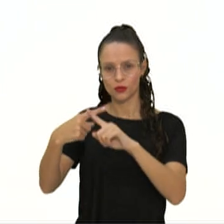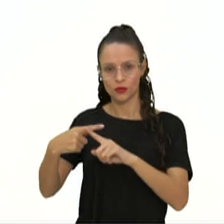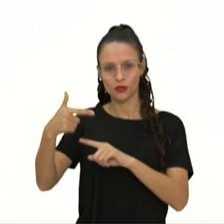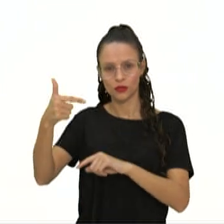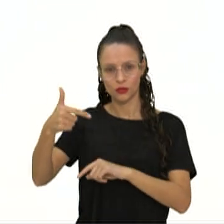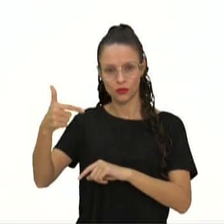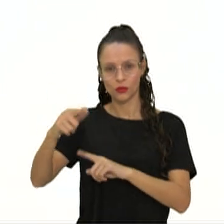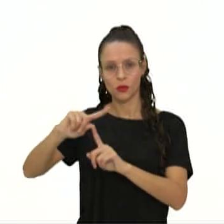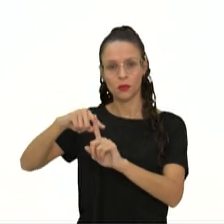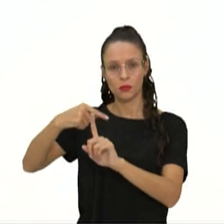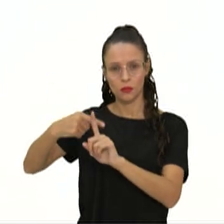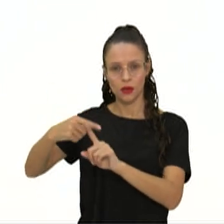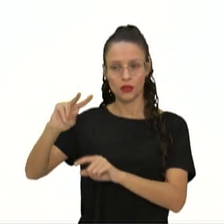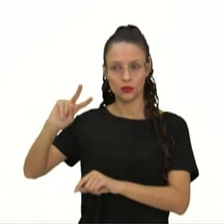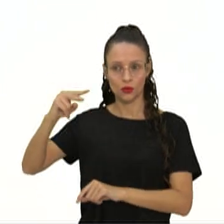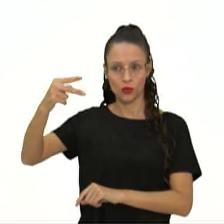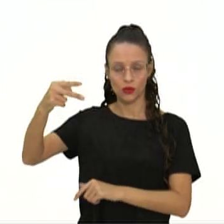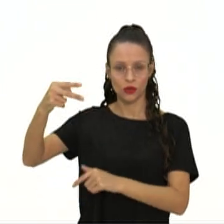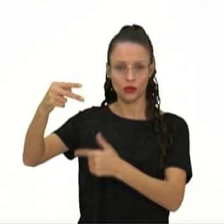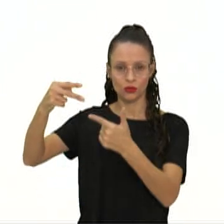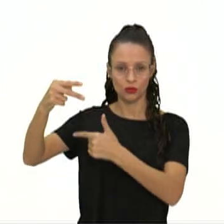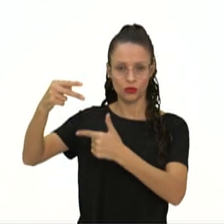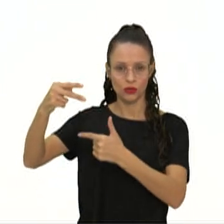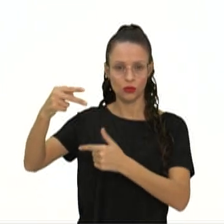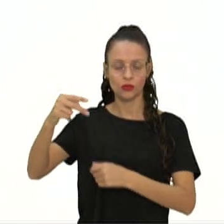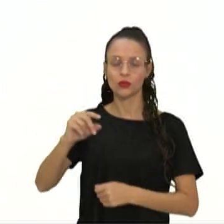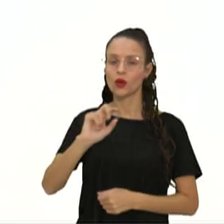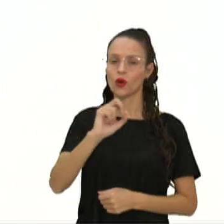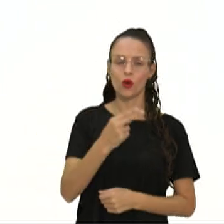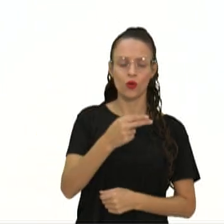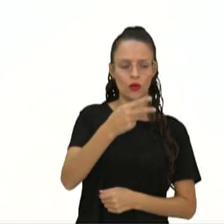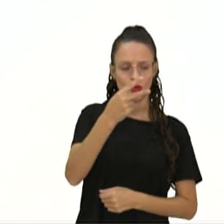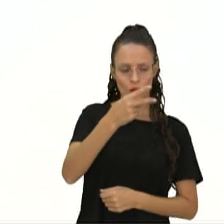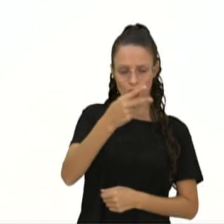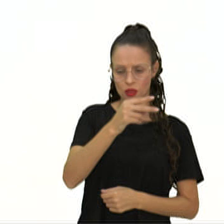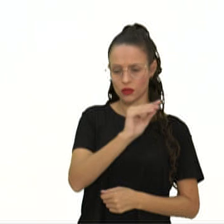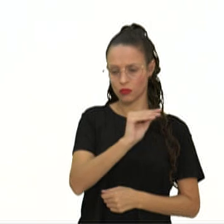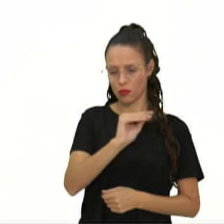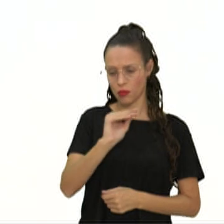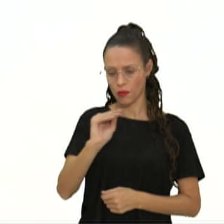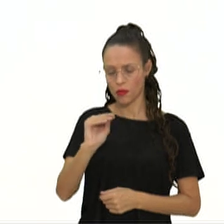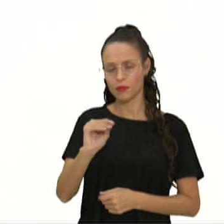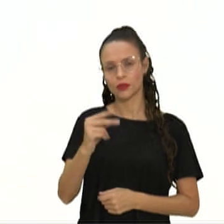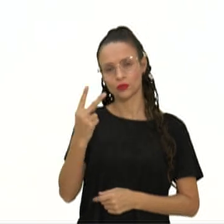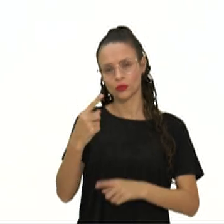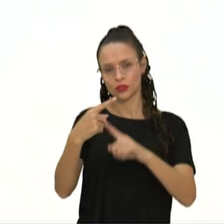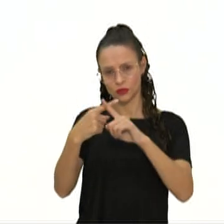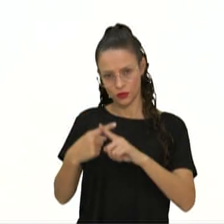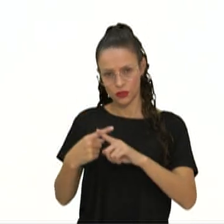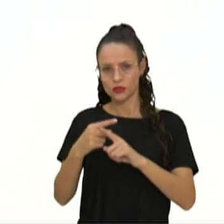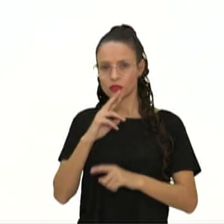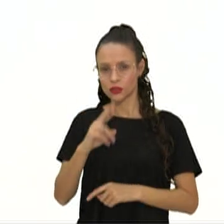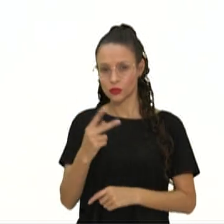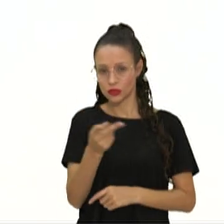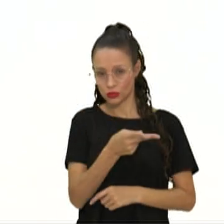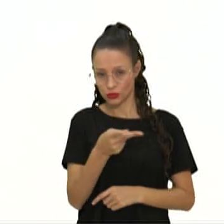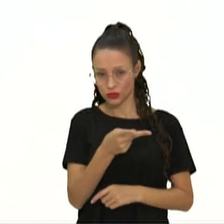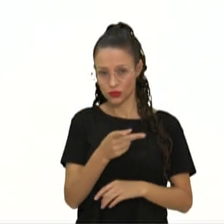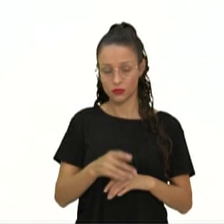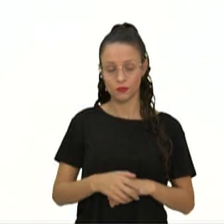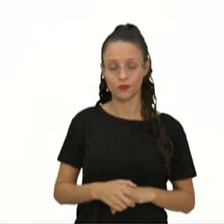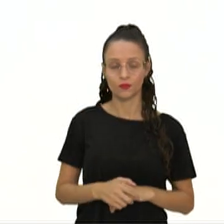do segundo termo. Certo? Ou então, bota os quadrados dos termos e não esquece de 2 vezes o produto dos dois. Tá